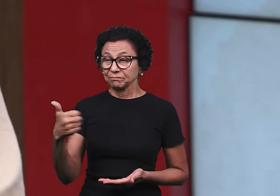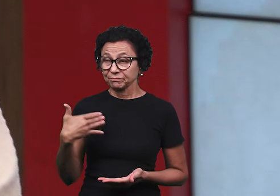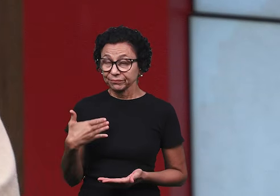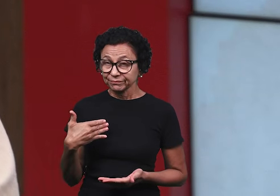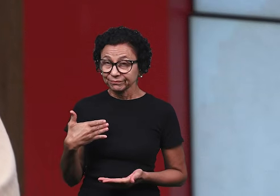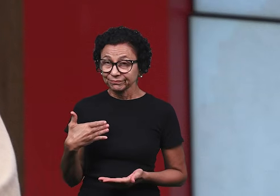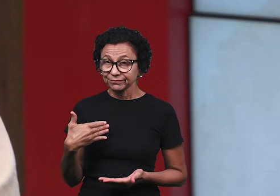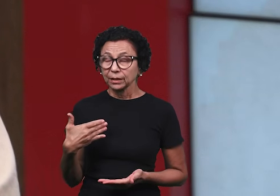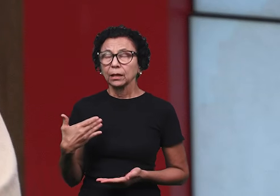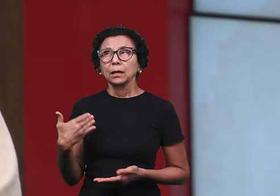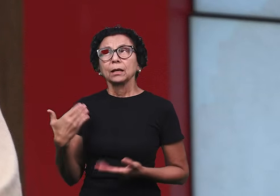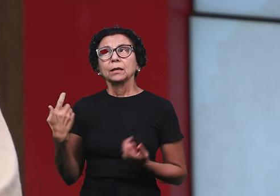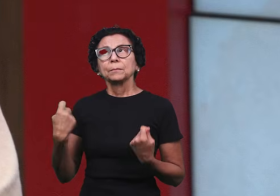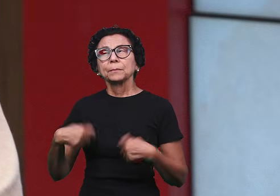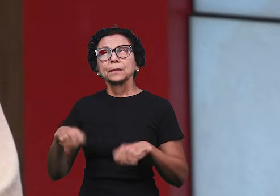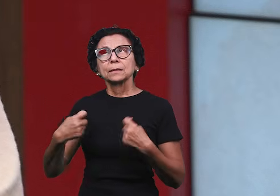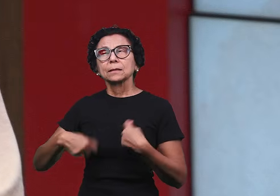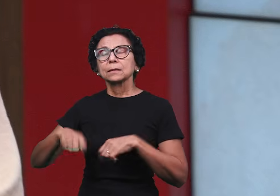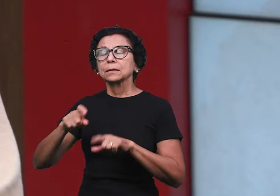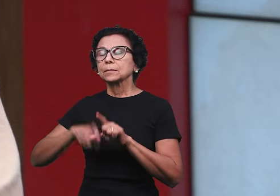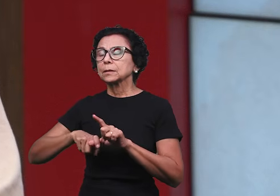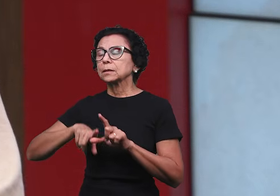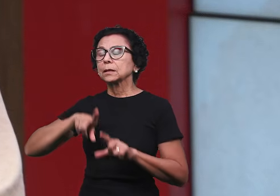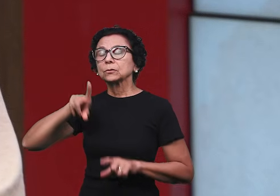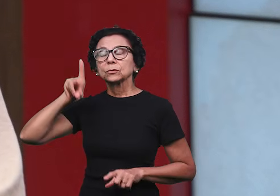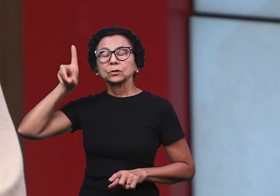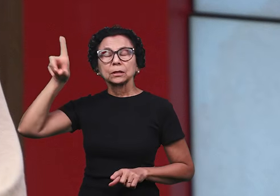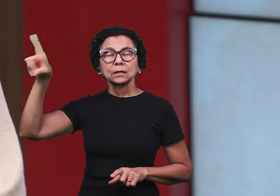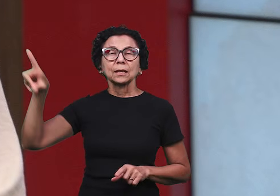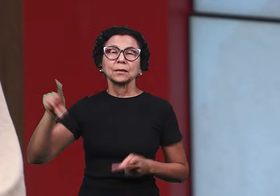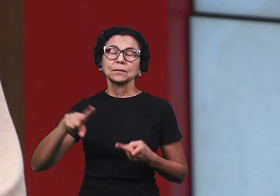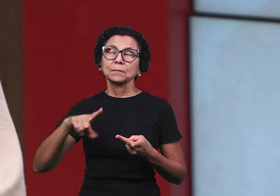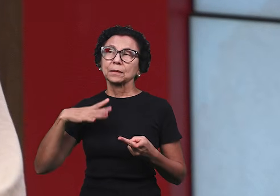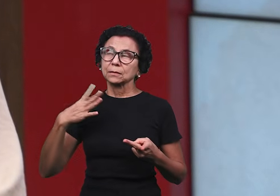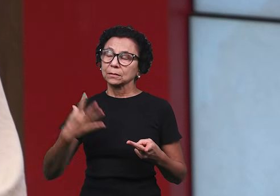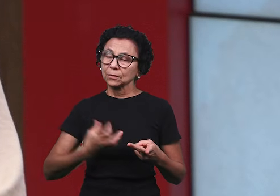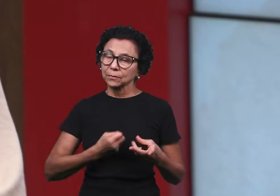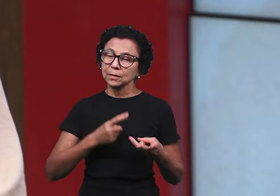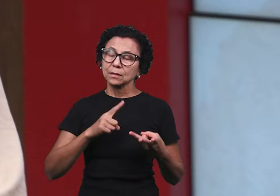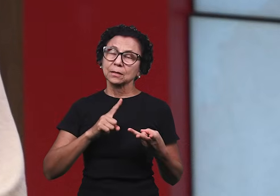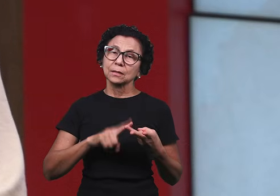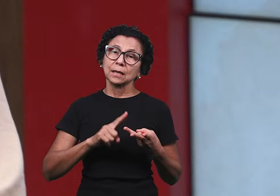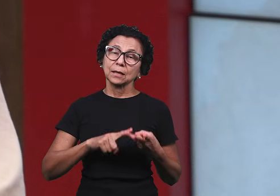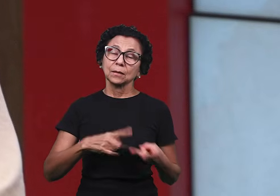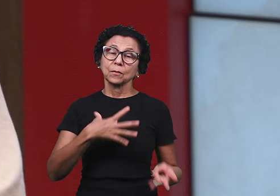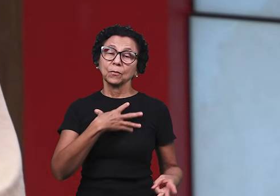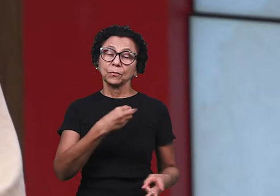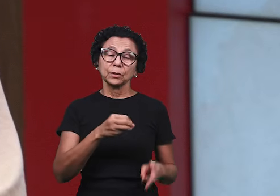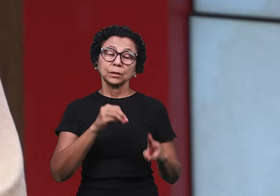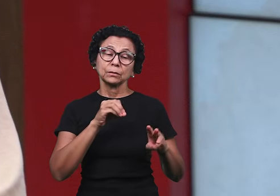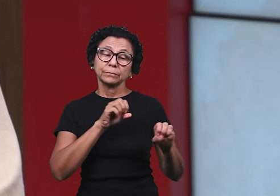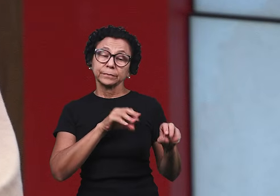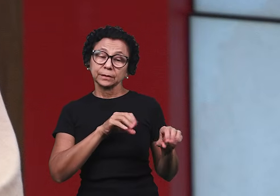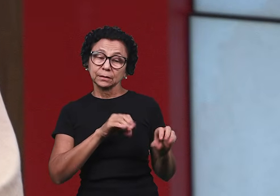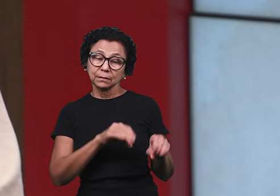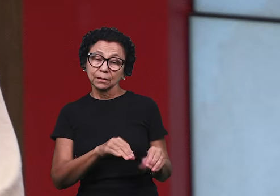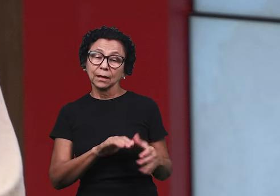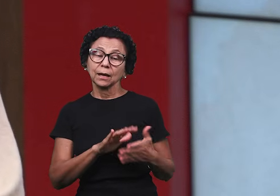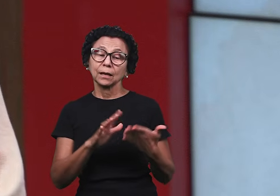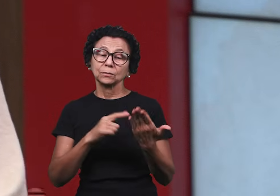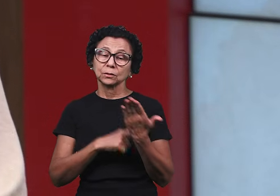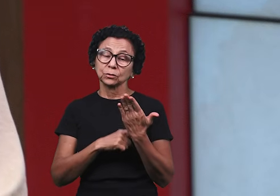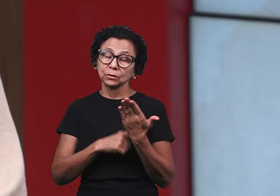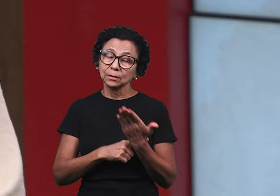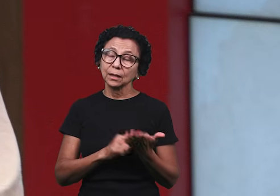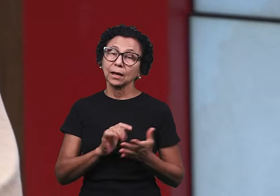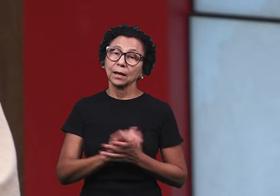nada, o quanto nós dependemos dele, o quanto precisamos dele para a nossa salvação, para a orientação dos nossos filhos,